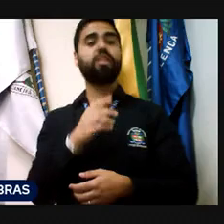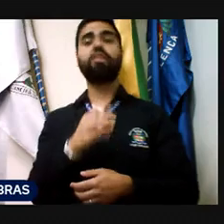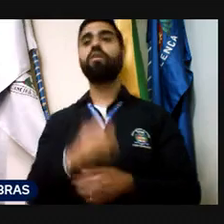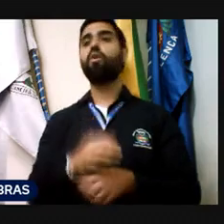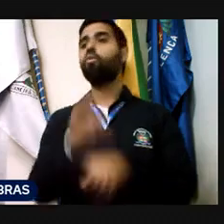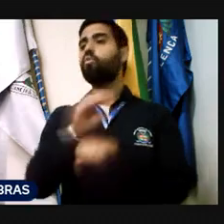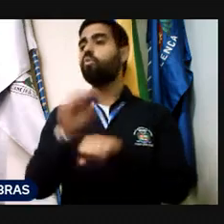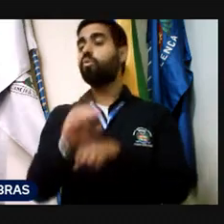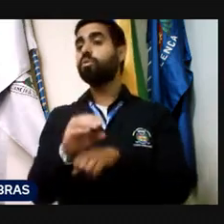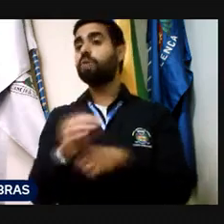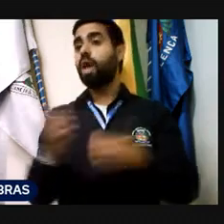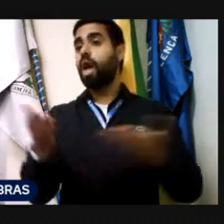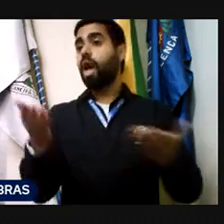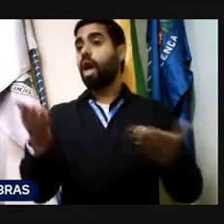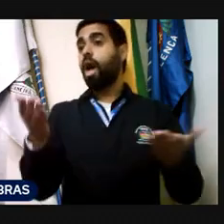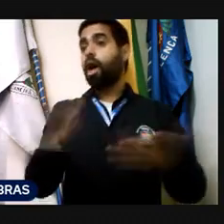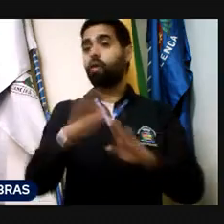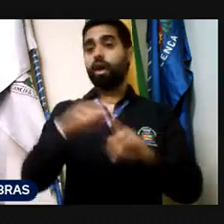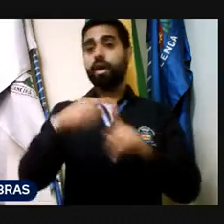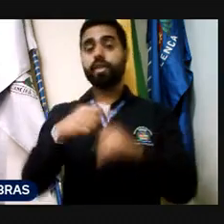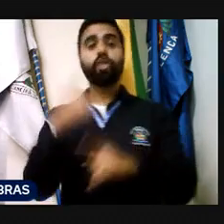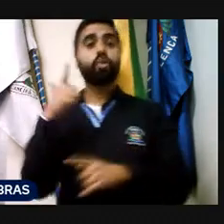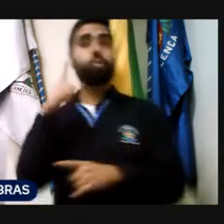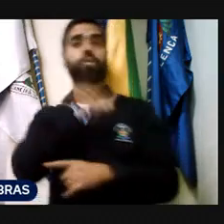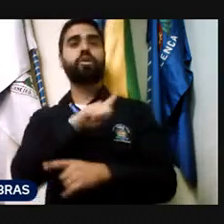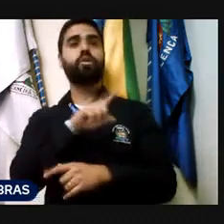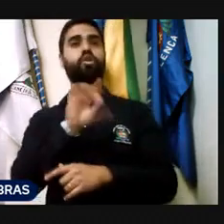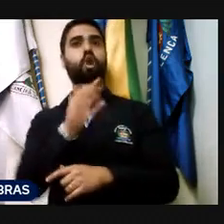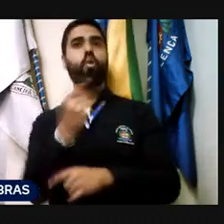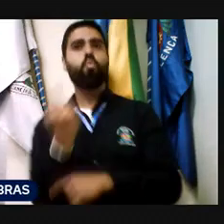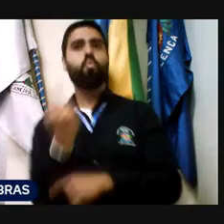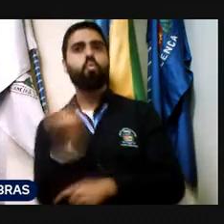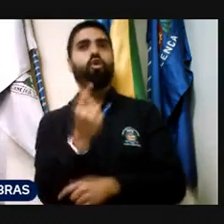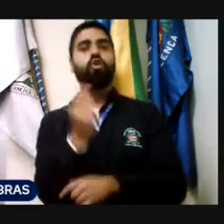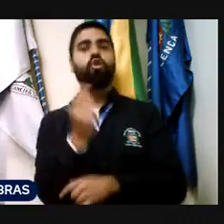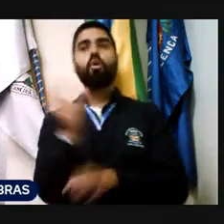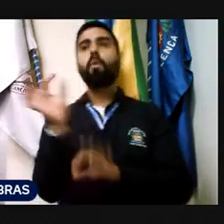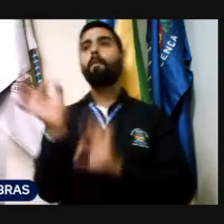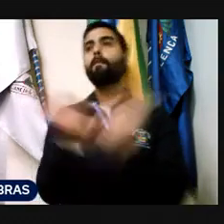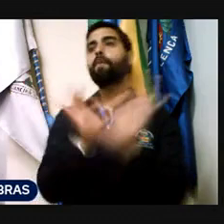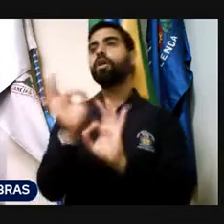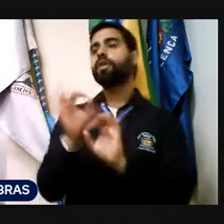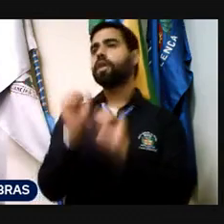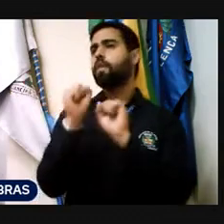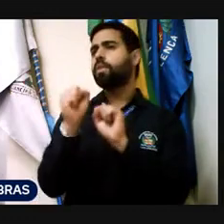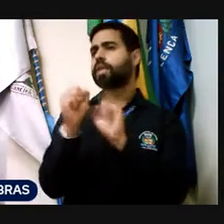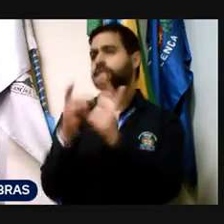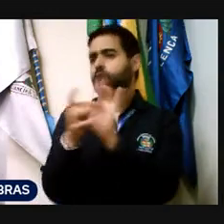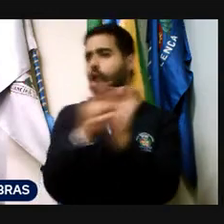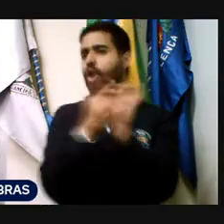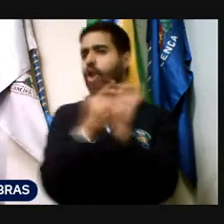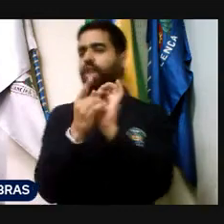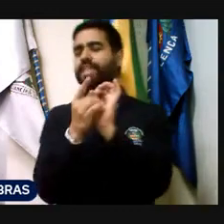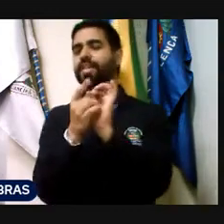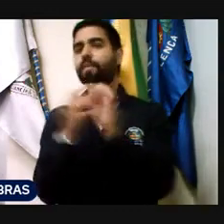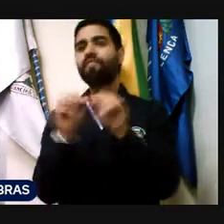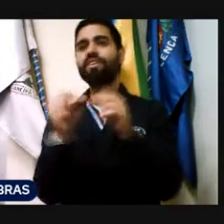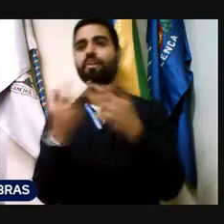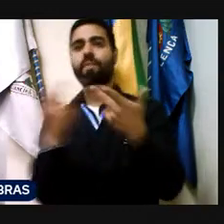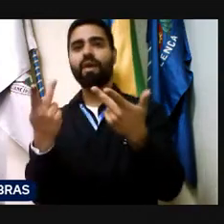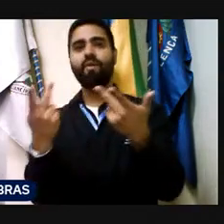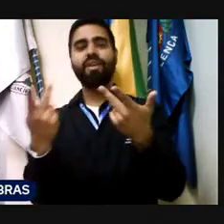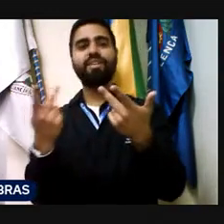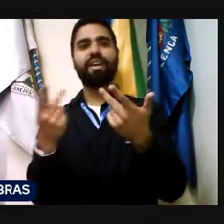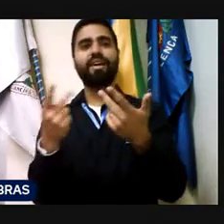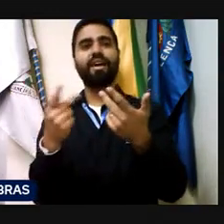E aí agora a paróquia do Monte Douro conseguiu, e o único projeto que a prefeitura poderia ser parceira para fazer alguma coisa, o prefeito